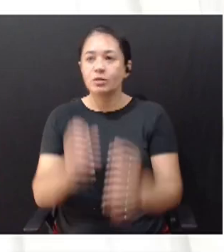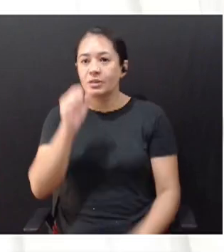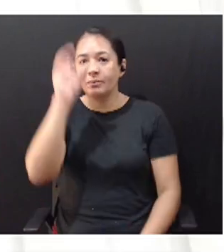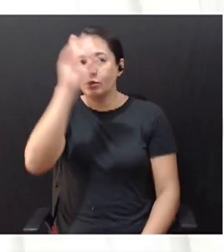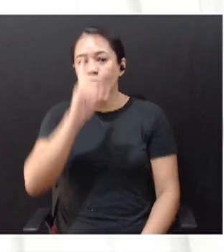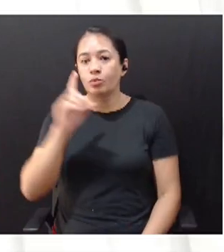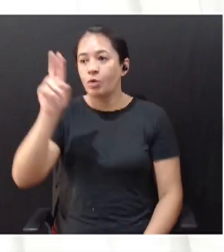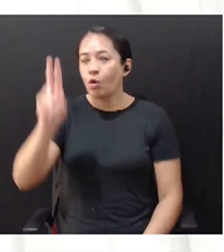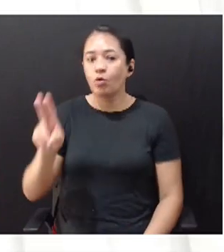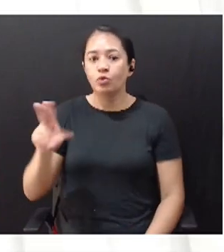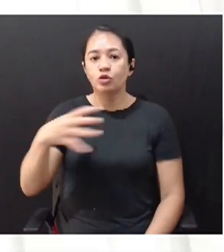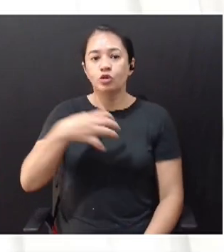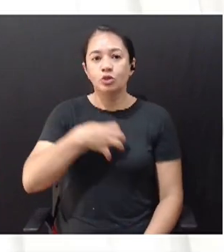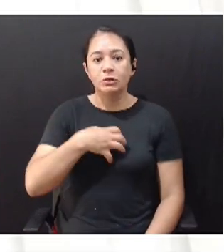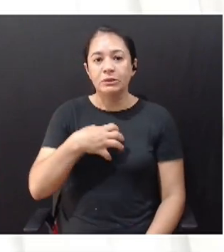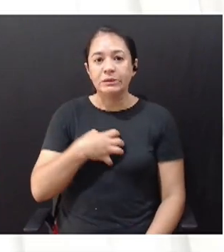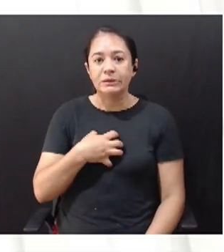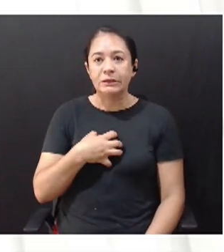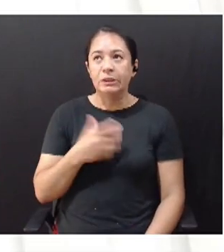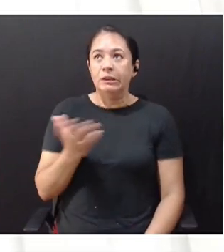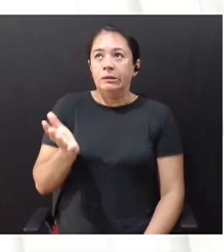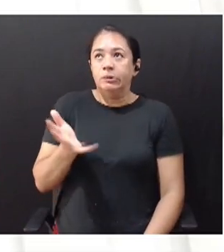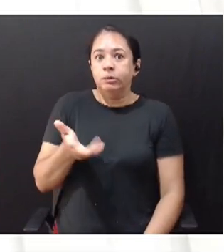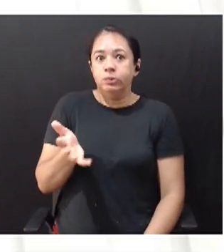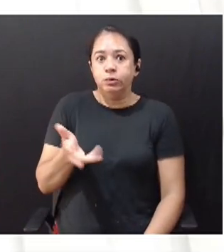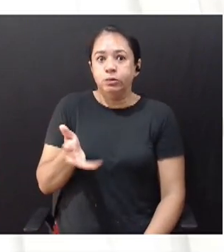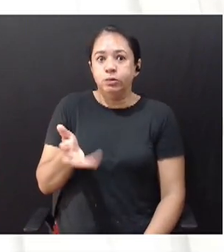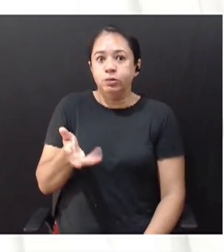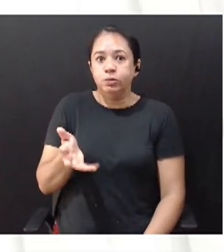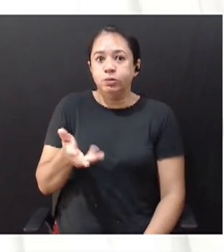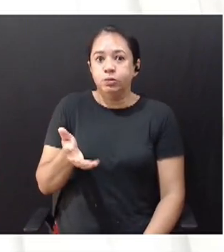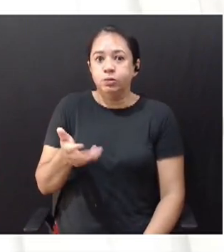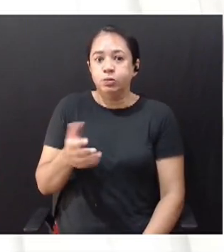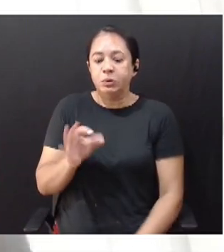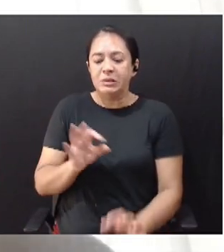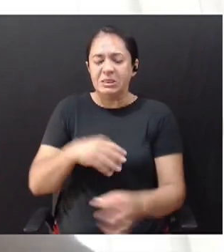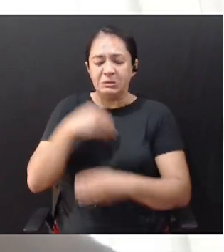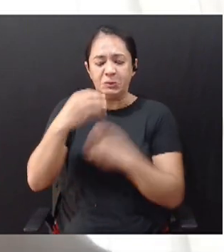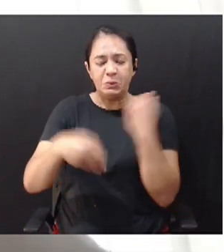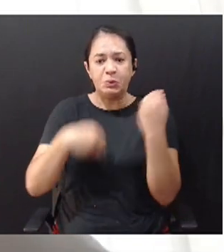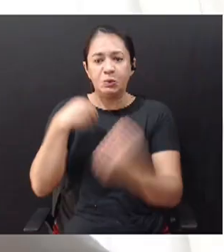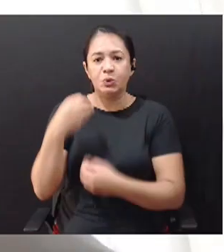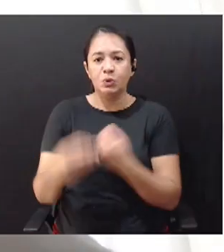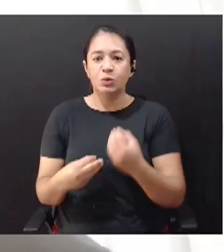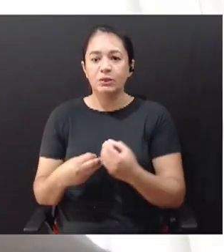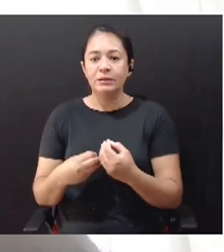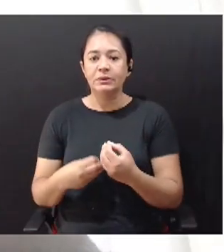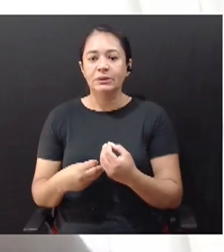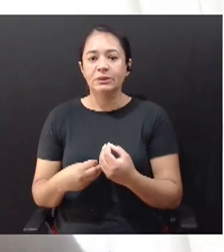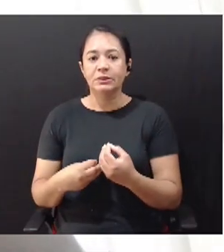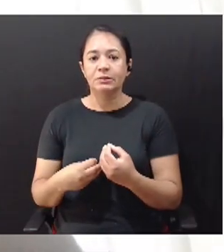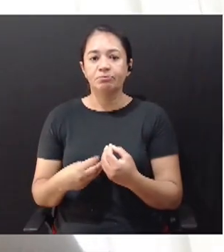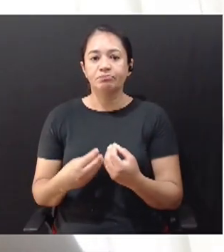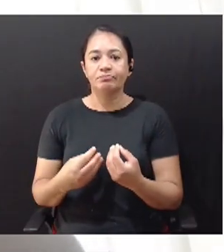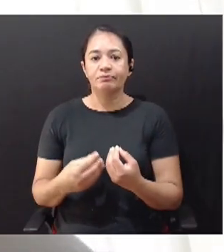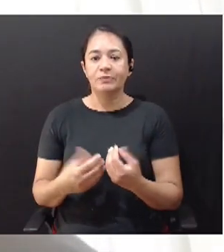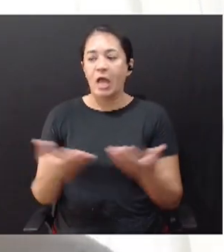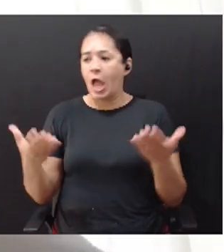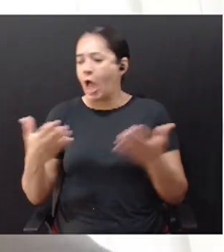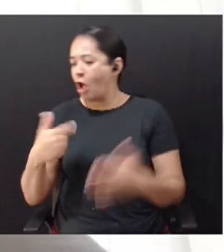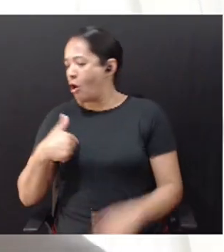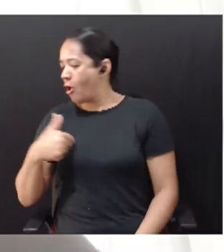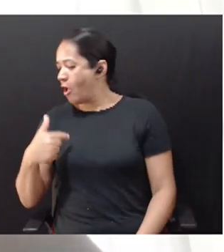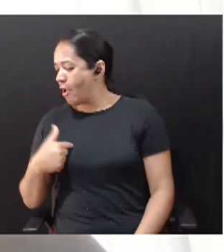forma tão acelerada, tão desorganizada, digamos assim. Então, não, agora é aquele